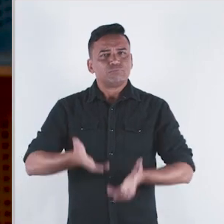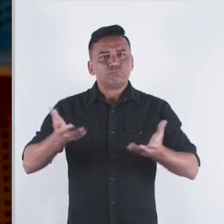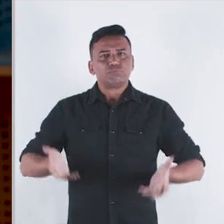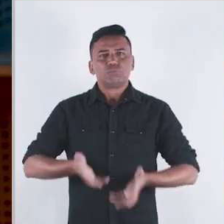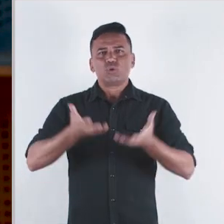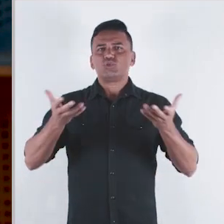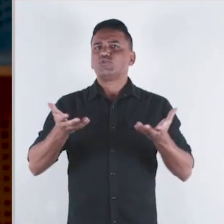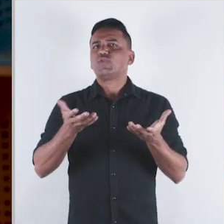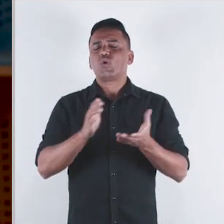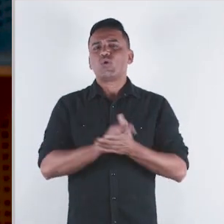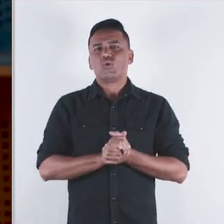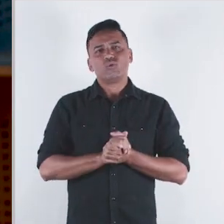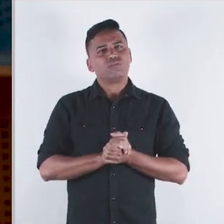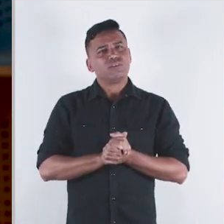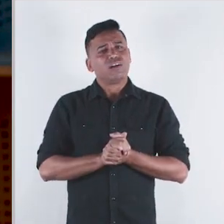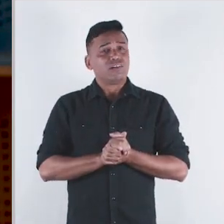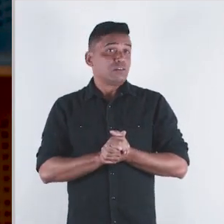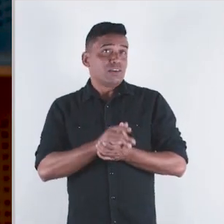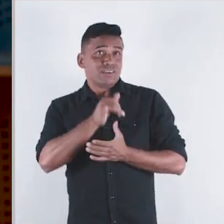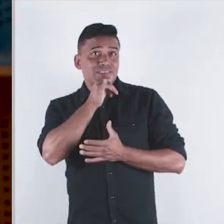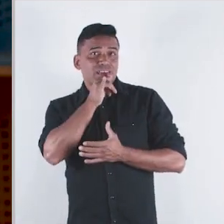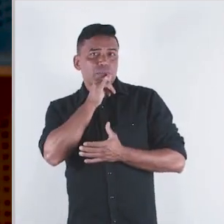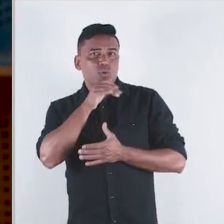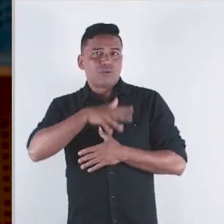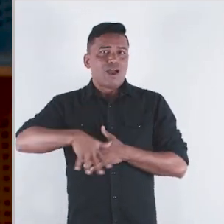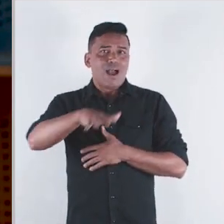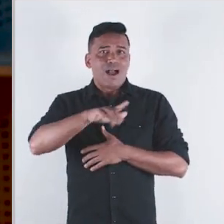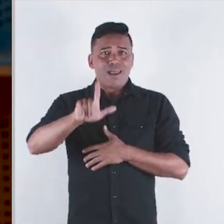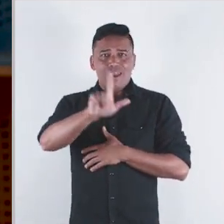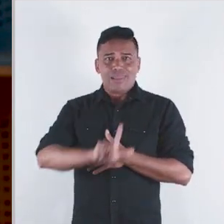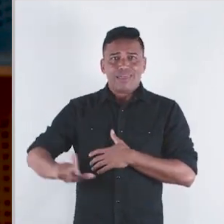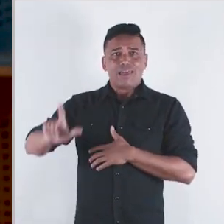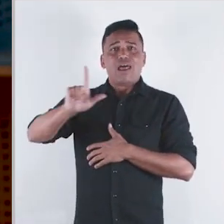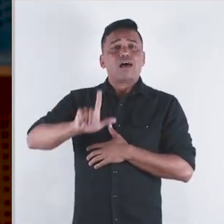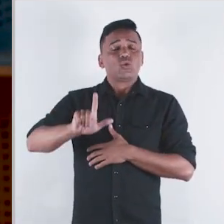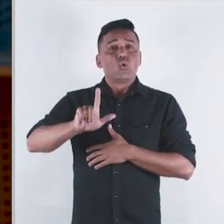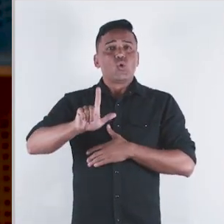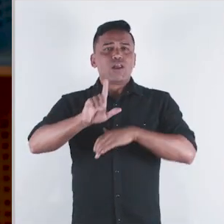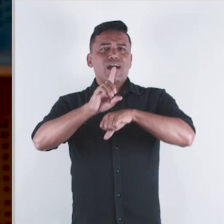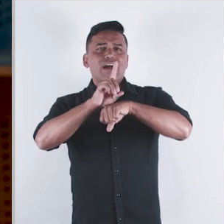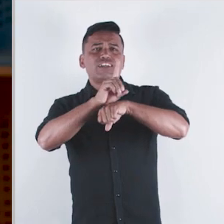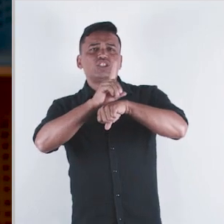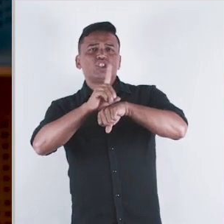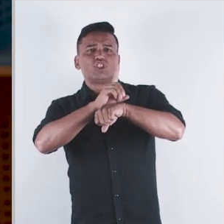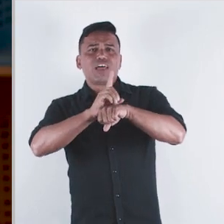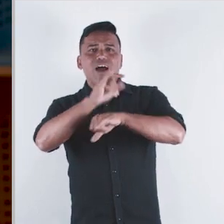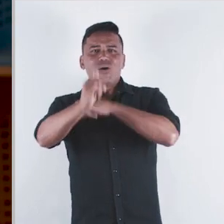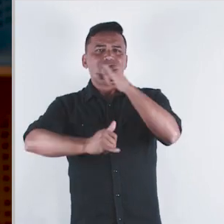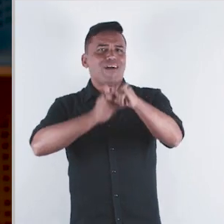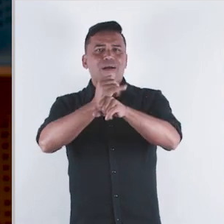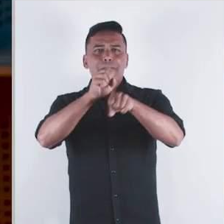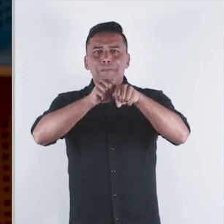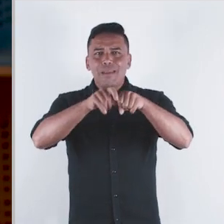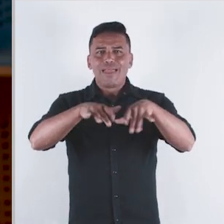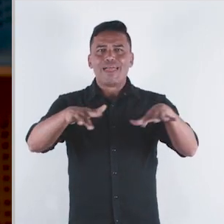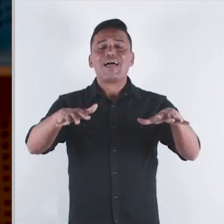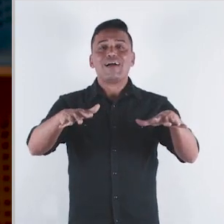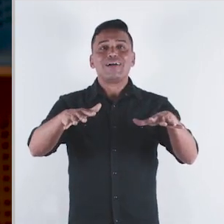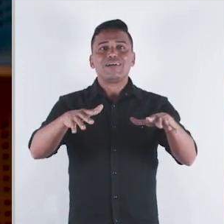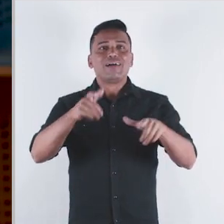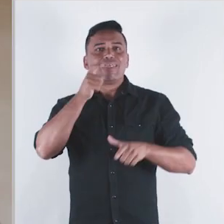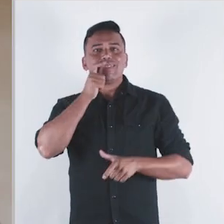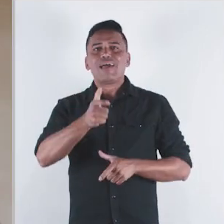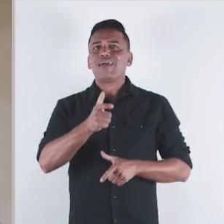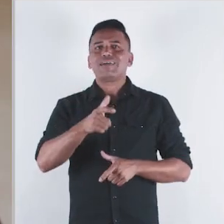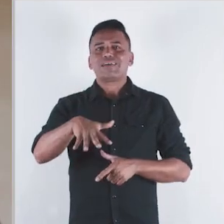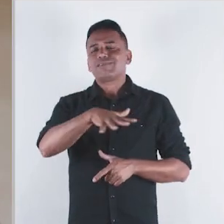a incursão pela literatura digital. Por que desse interesse? Onde surge o interesse pela literatura